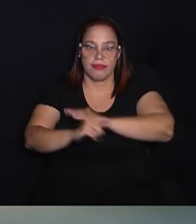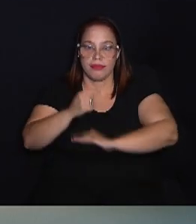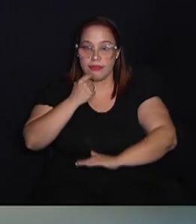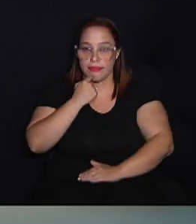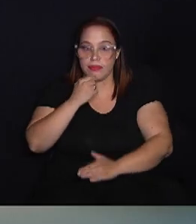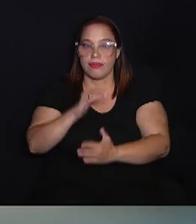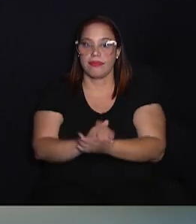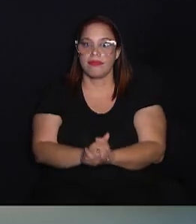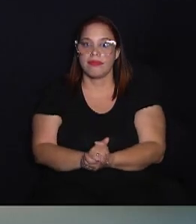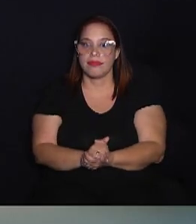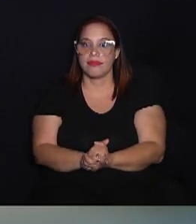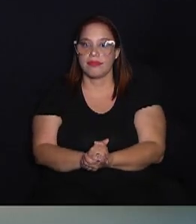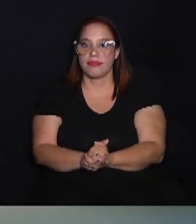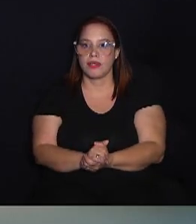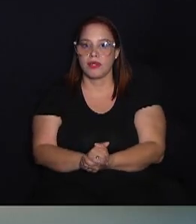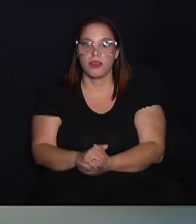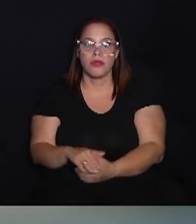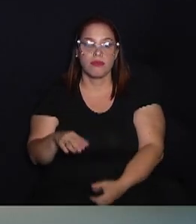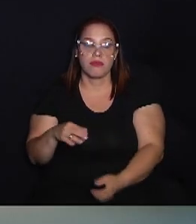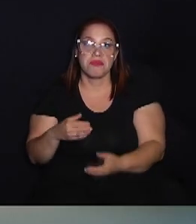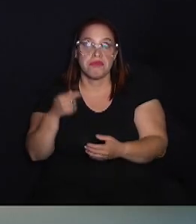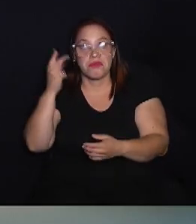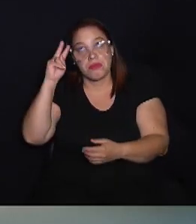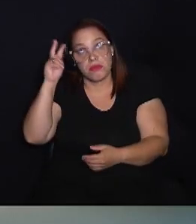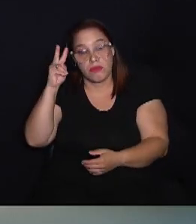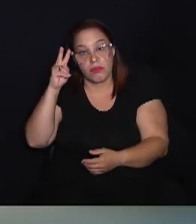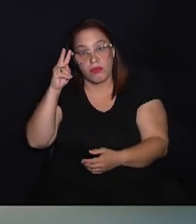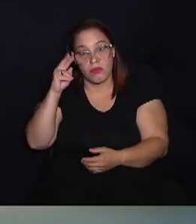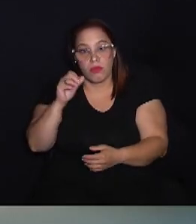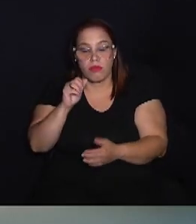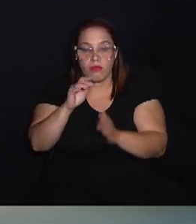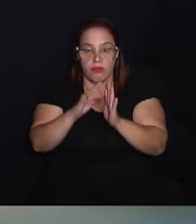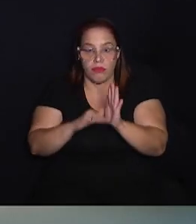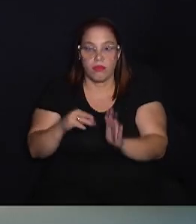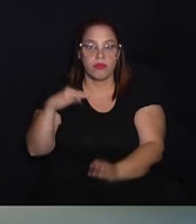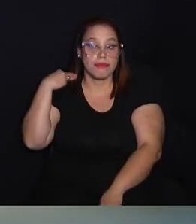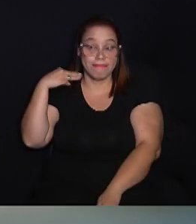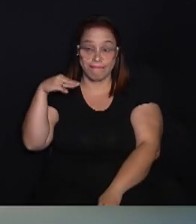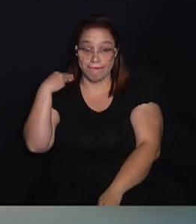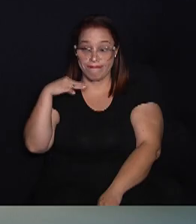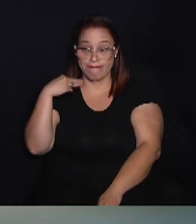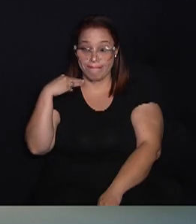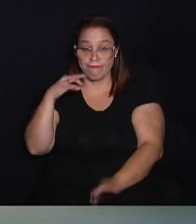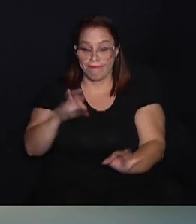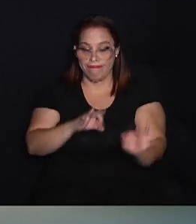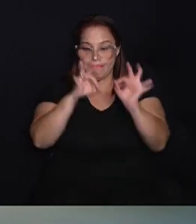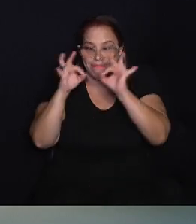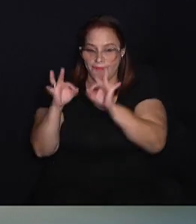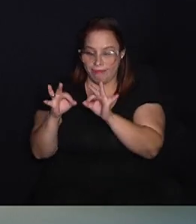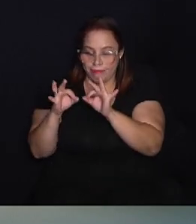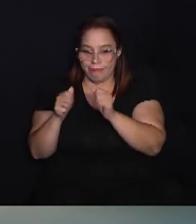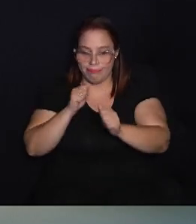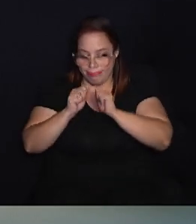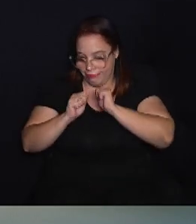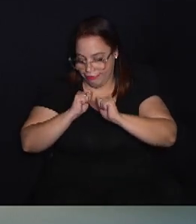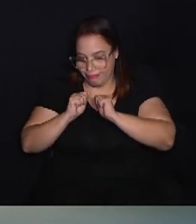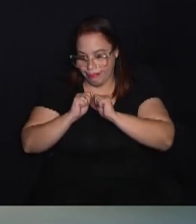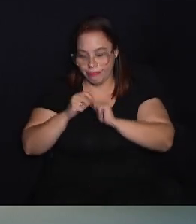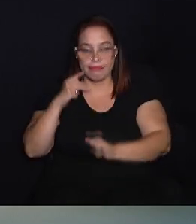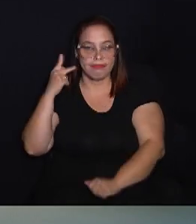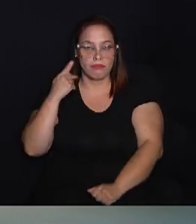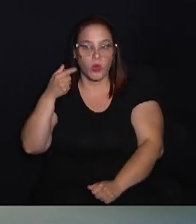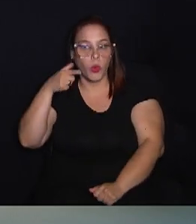Campinas. Luiz Iabico, do Republicanos, um retorno à Câmara Municipal de Campinas, já foi vereador, já foi secretário e retorna